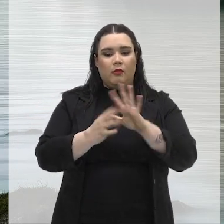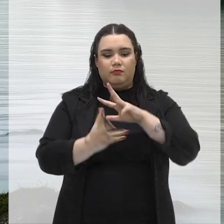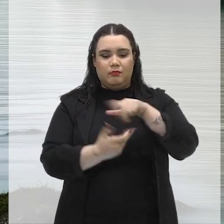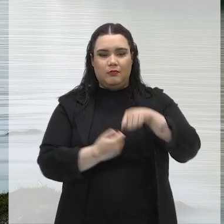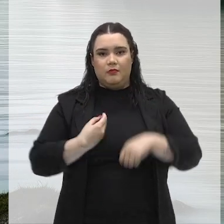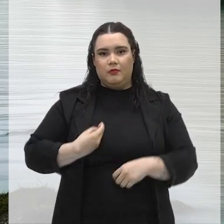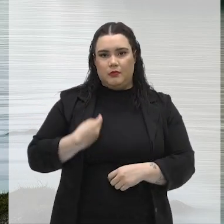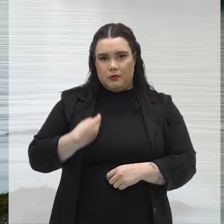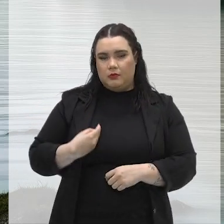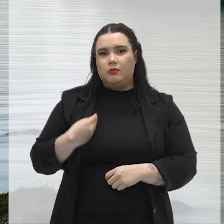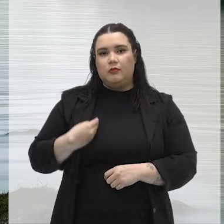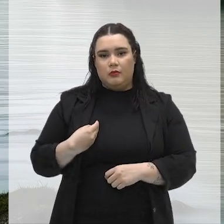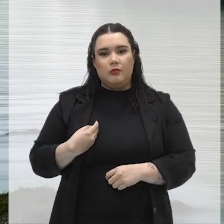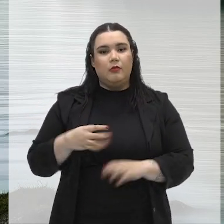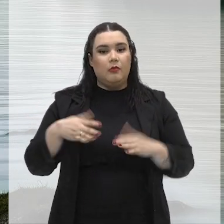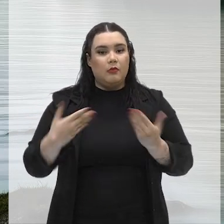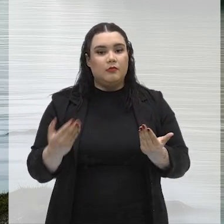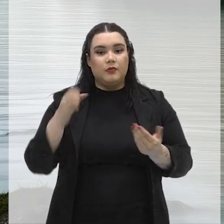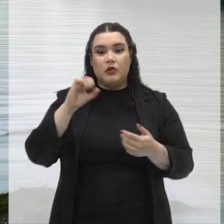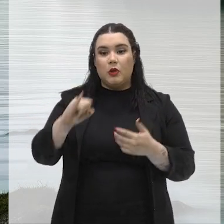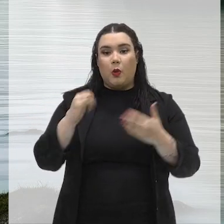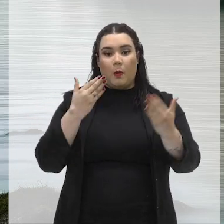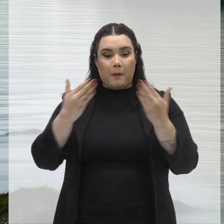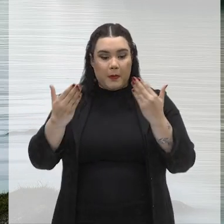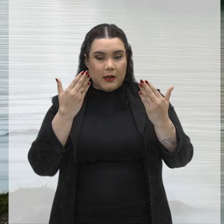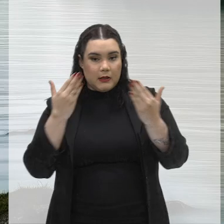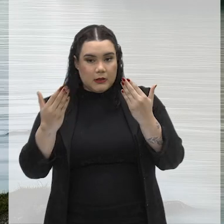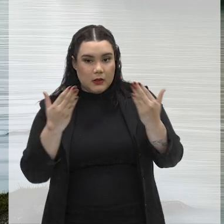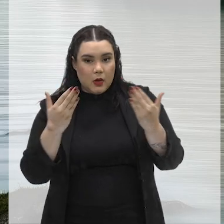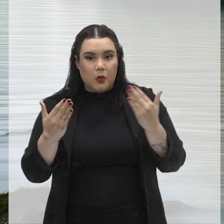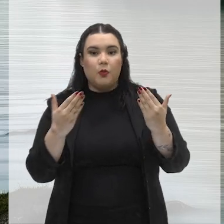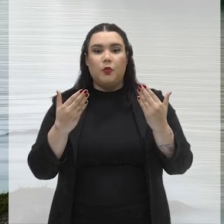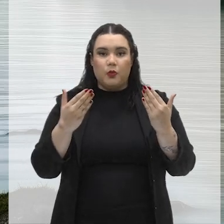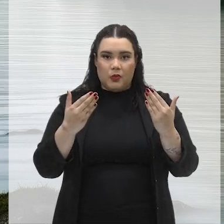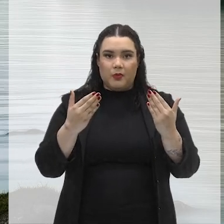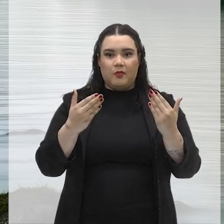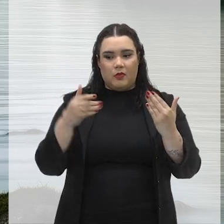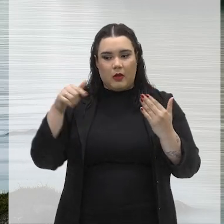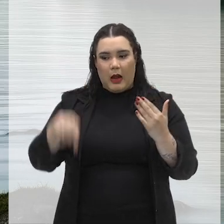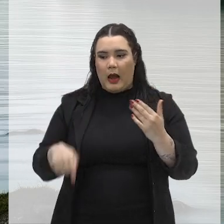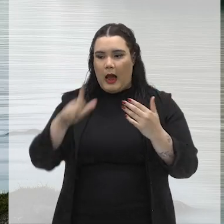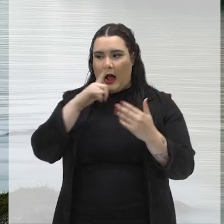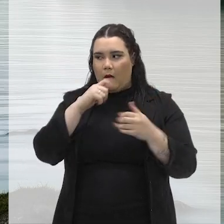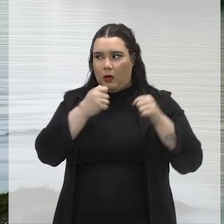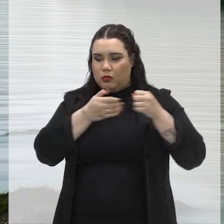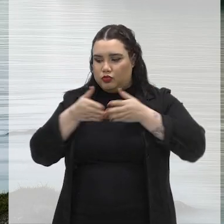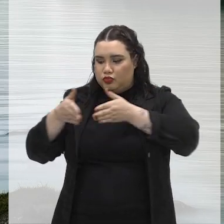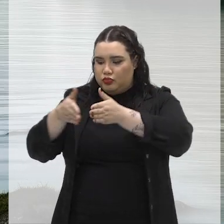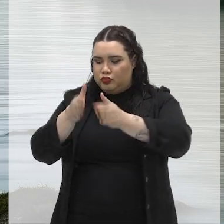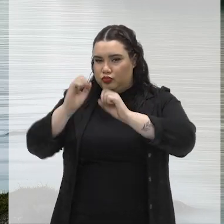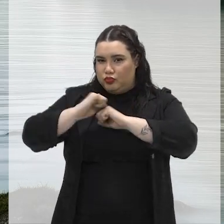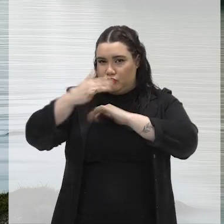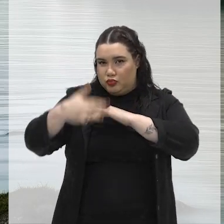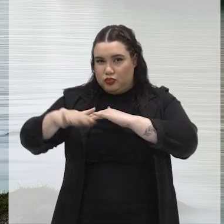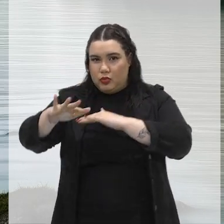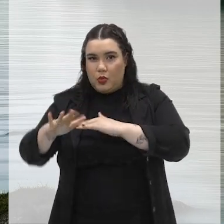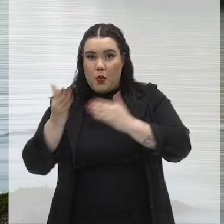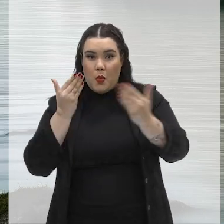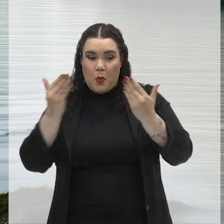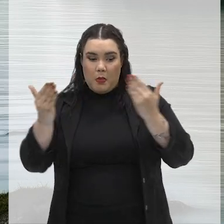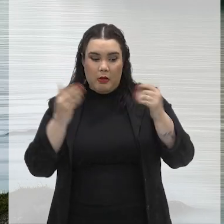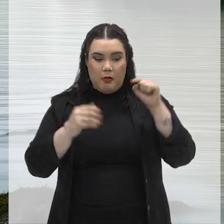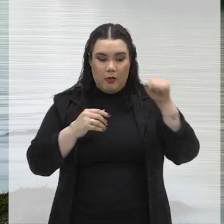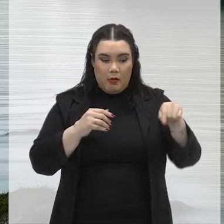Ou seja, se eu comparar a evolução do universo com o tamanho do Rio Amazonas, a vida na Terra vai